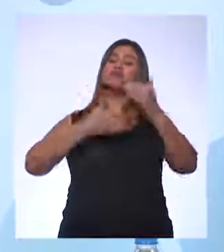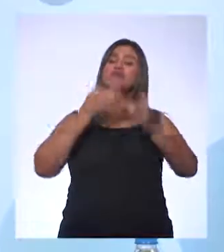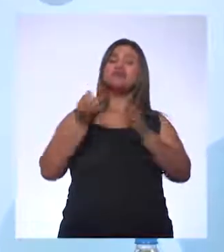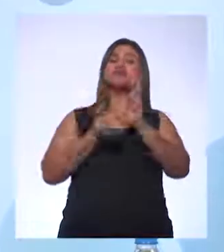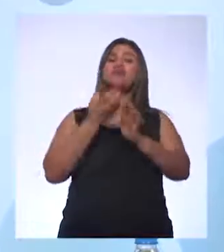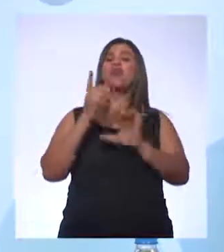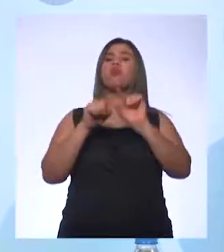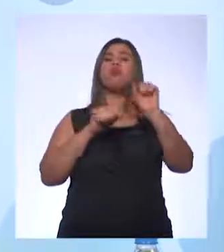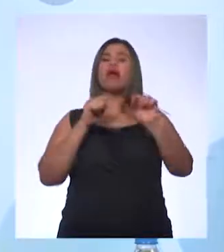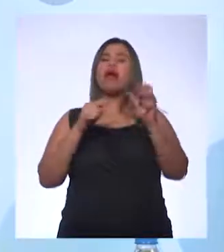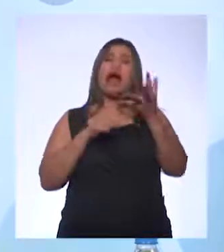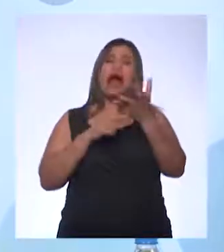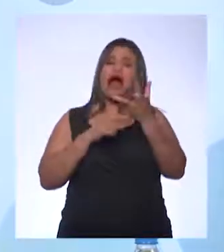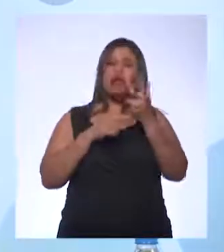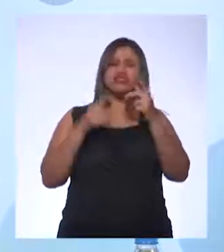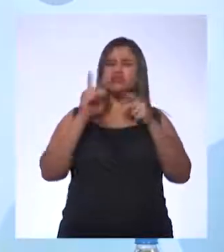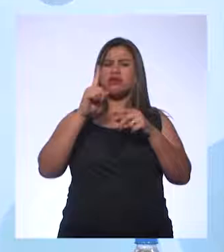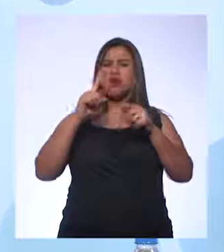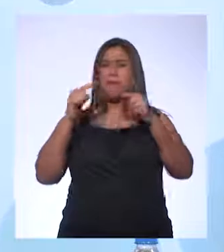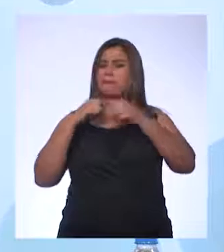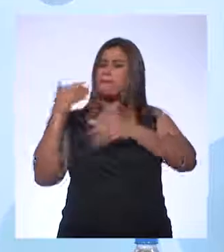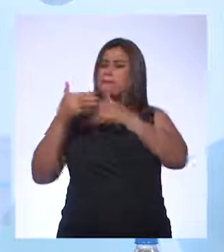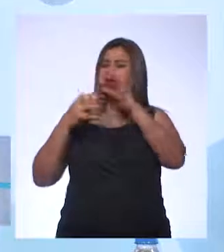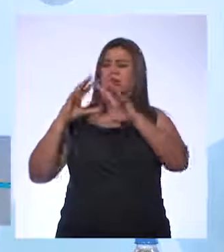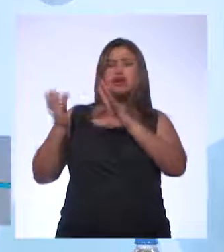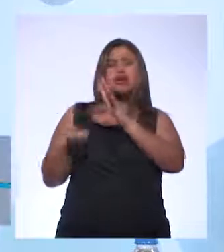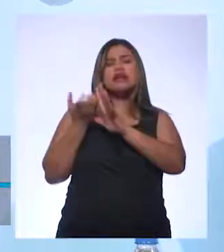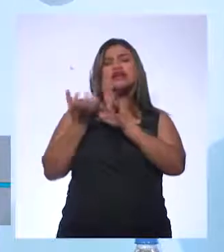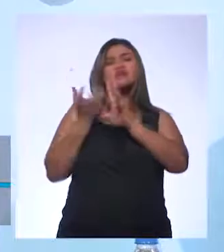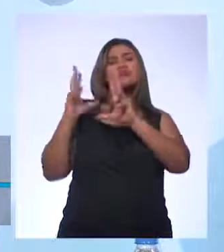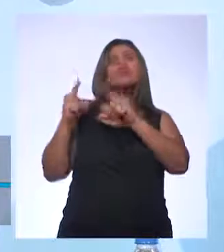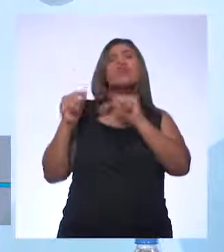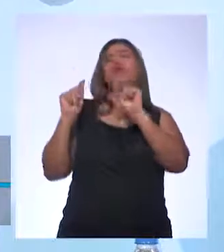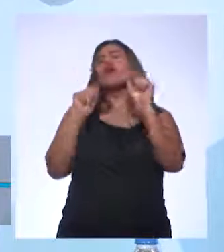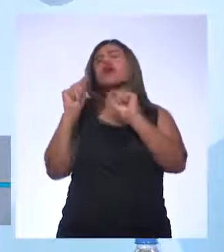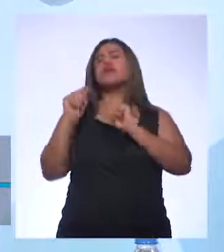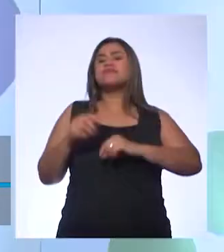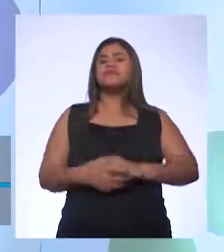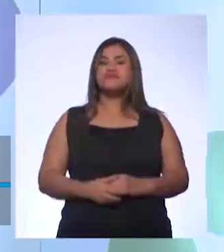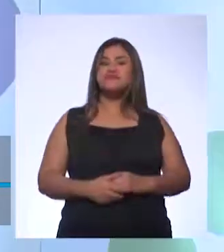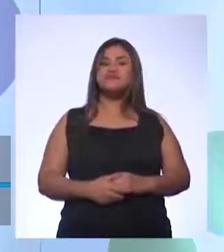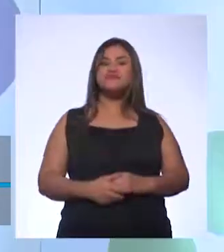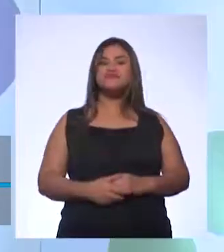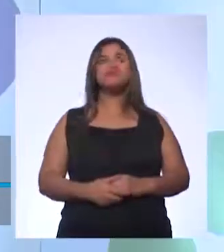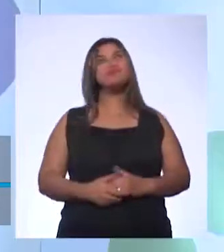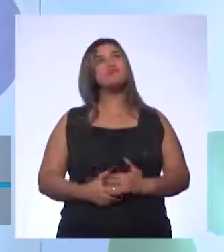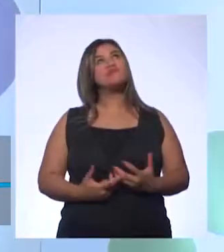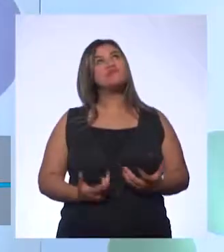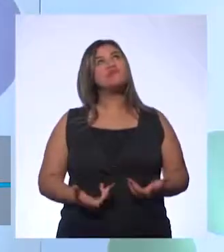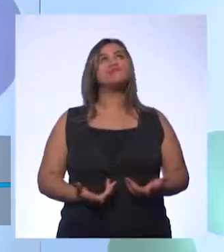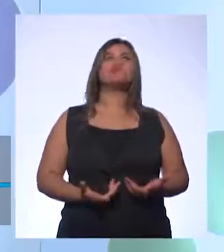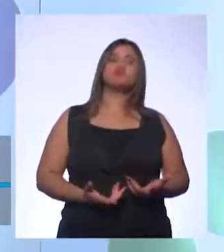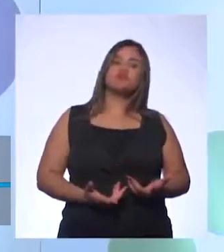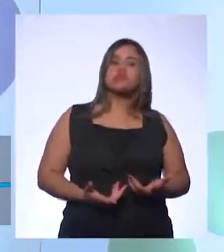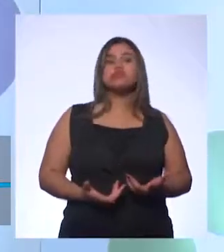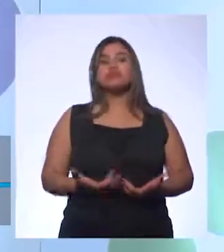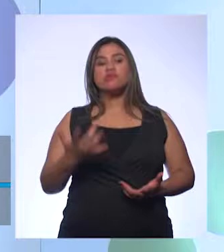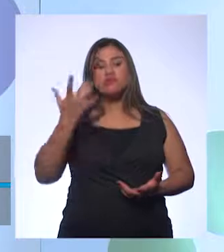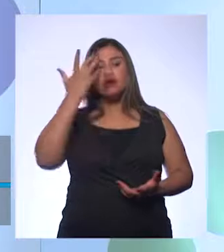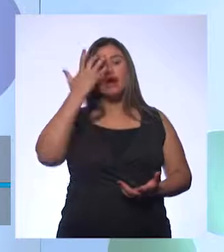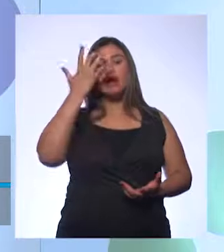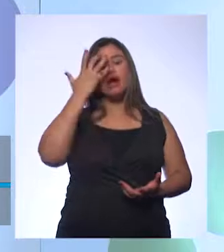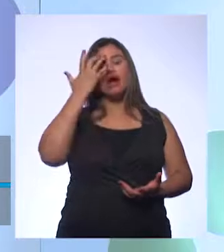professor? Esquece arte. Opa, Processo de criação em geral. O que você acha que pode ser? deve ser, acredito que o processo de criação